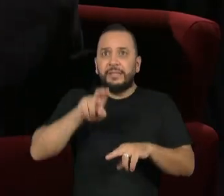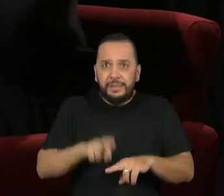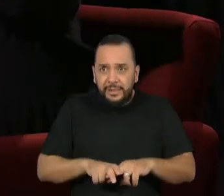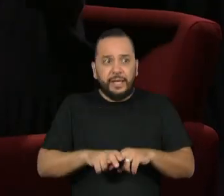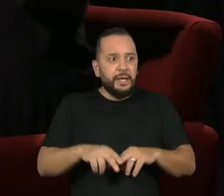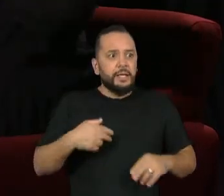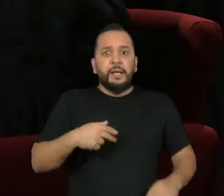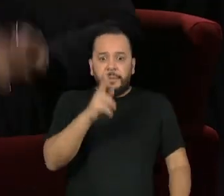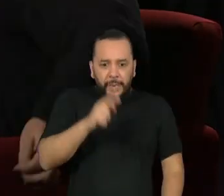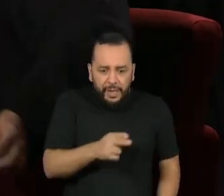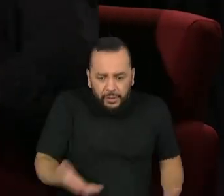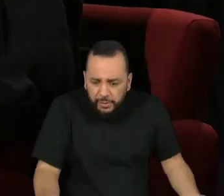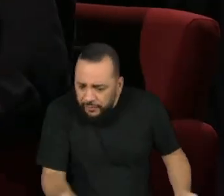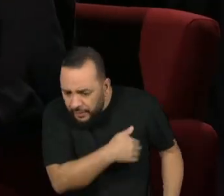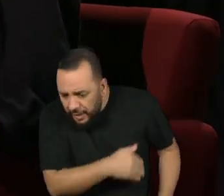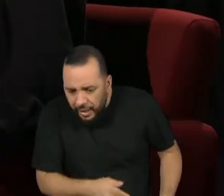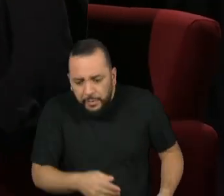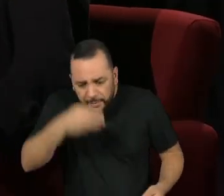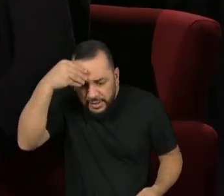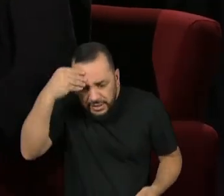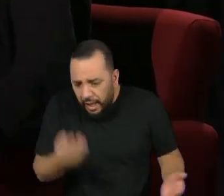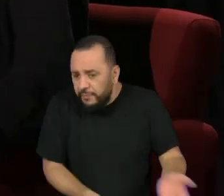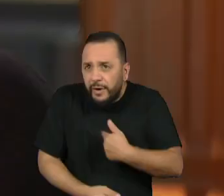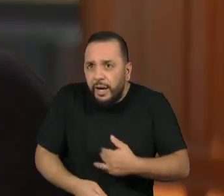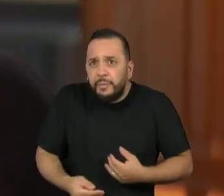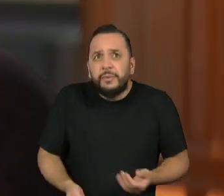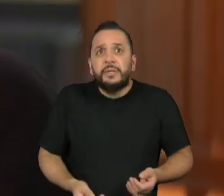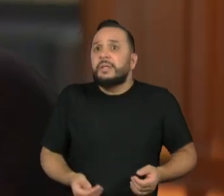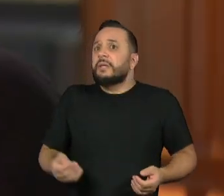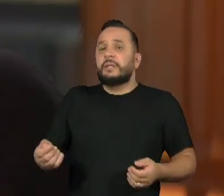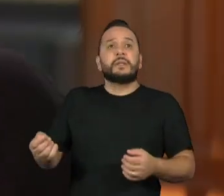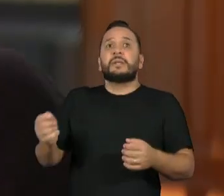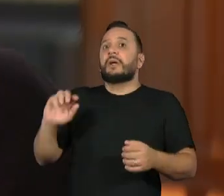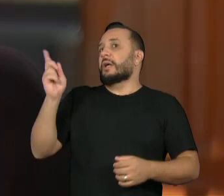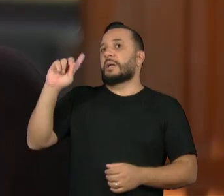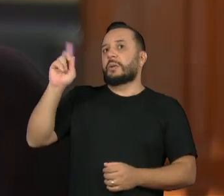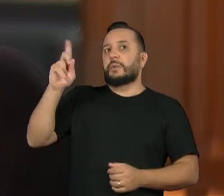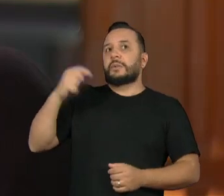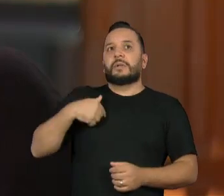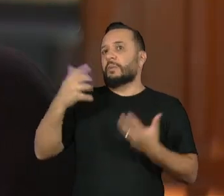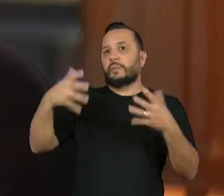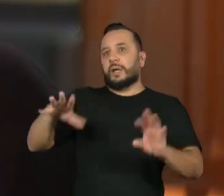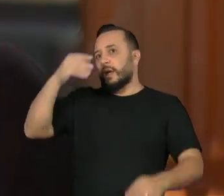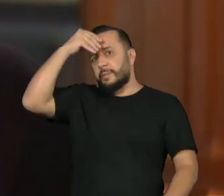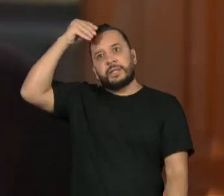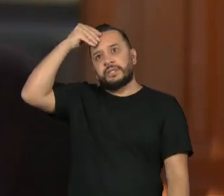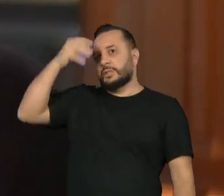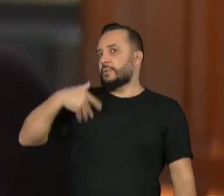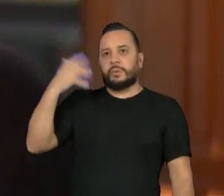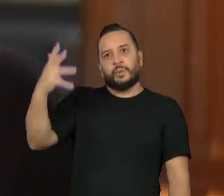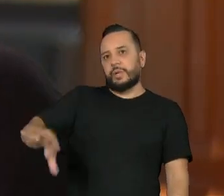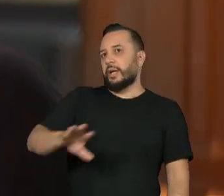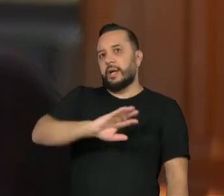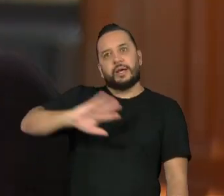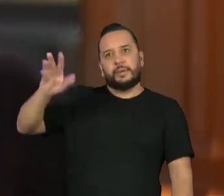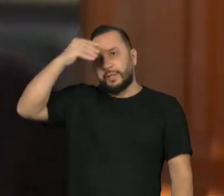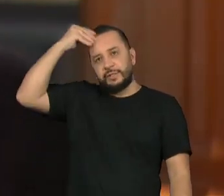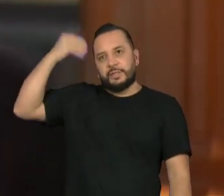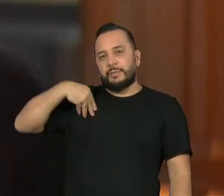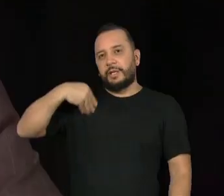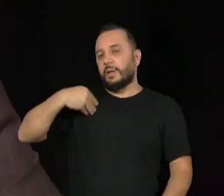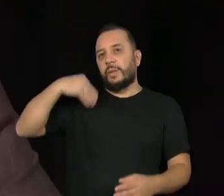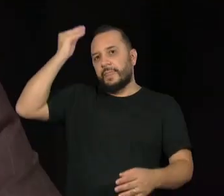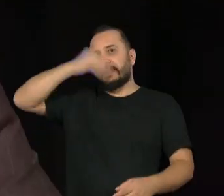volta quadro e madrinha você vai minha filha mas você não queria eu só falava eu não simpatizo eu não Se